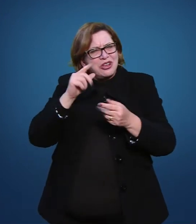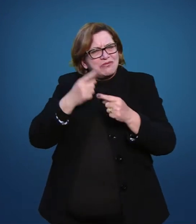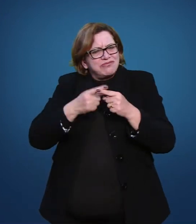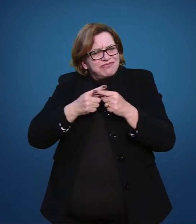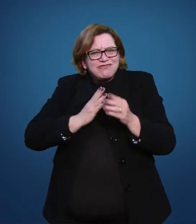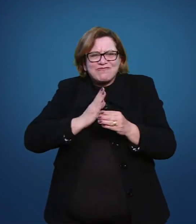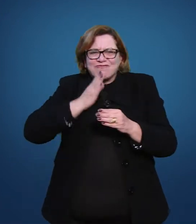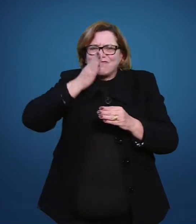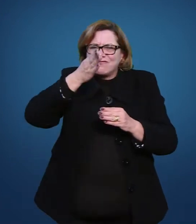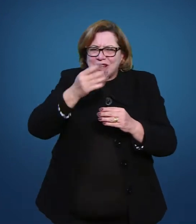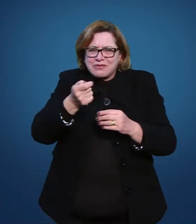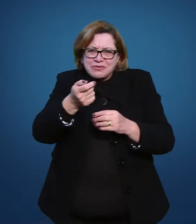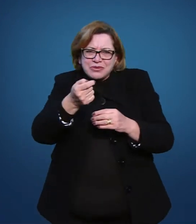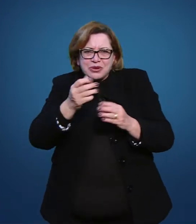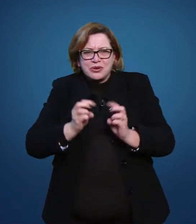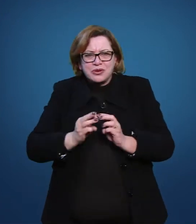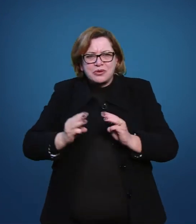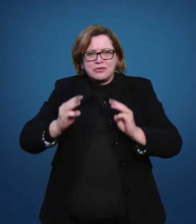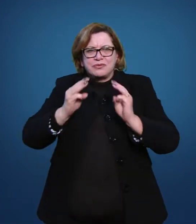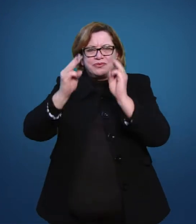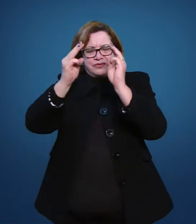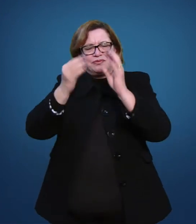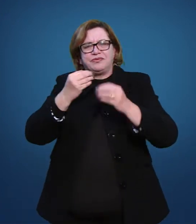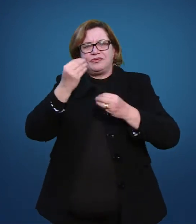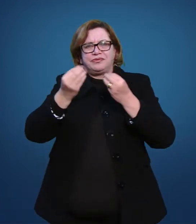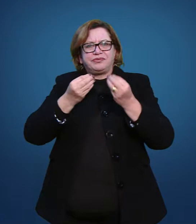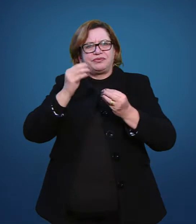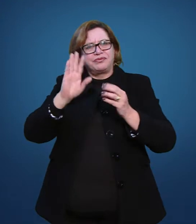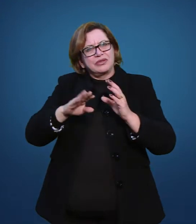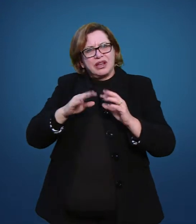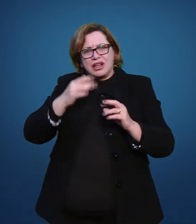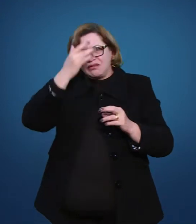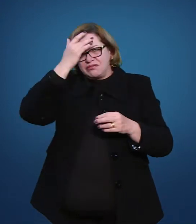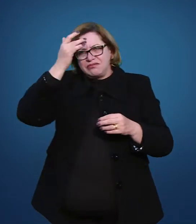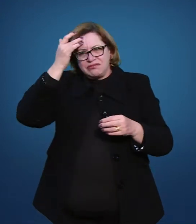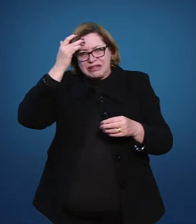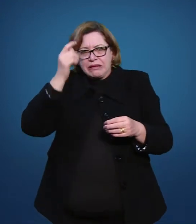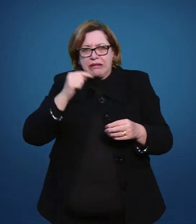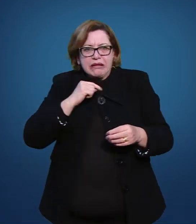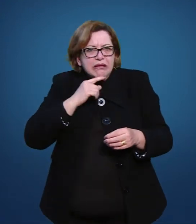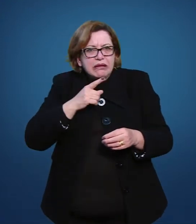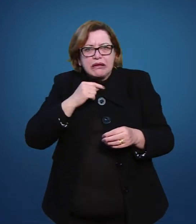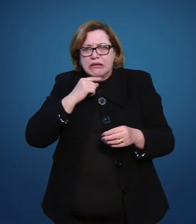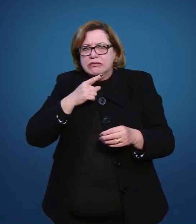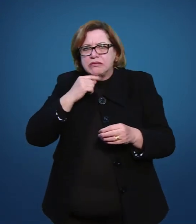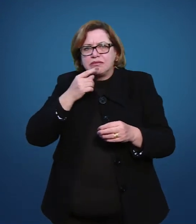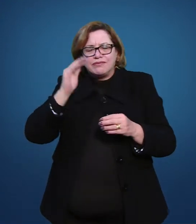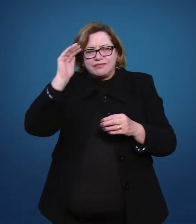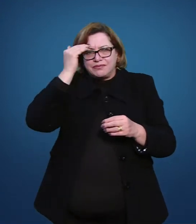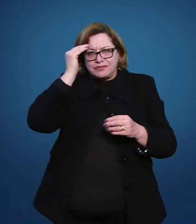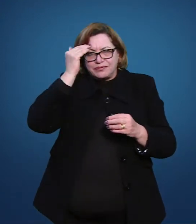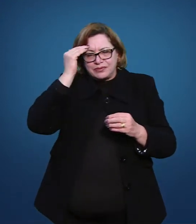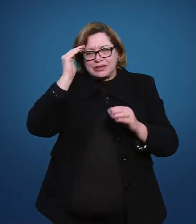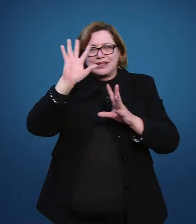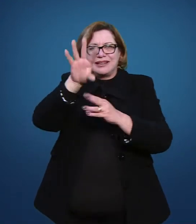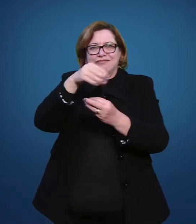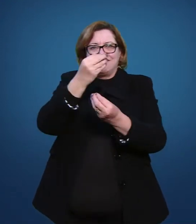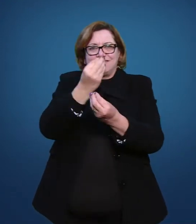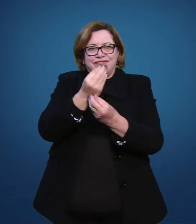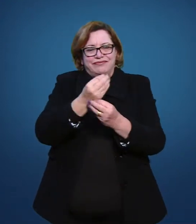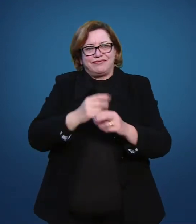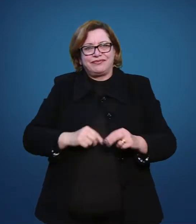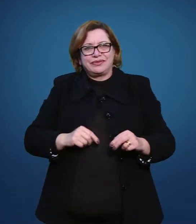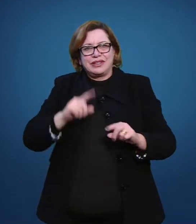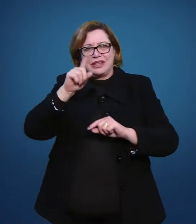adequadamente ou diversas vezes o museu, ele começa a não conseguir compreender muito bem essas obras. E